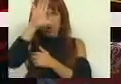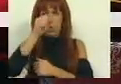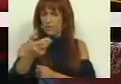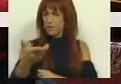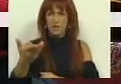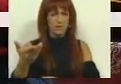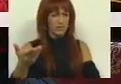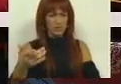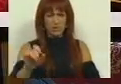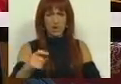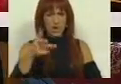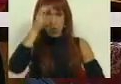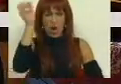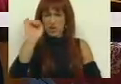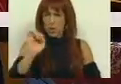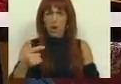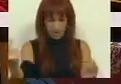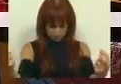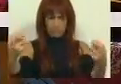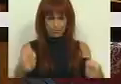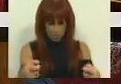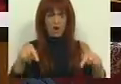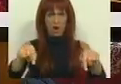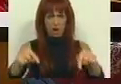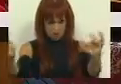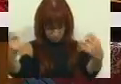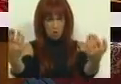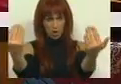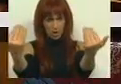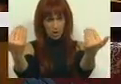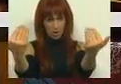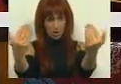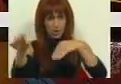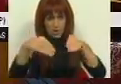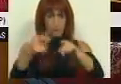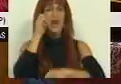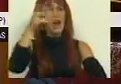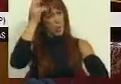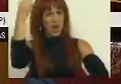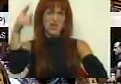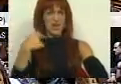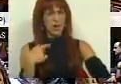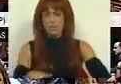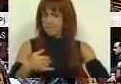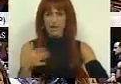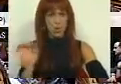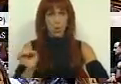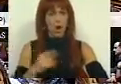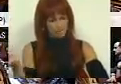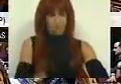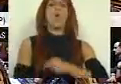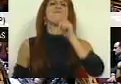Governo não tenha tido a coragem de vir a terreiro, de vir a jogo, quem tem coragem não teme qualquer